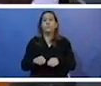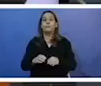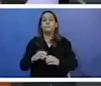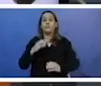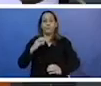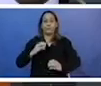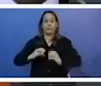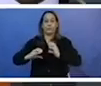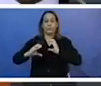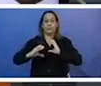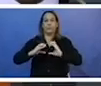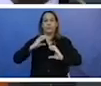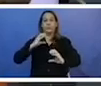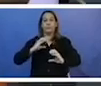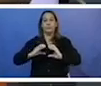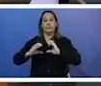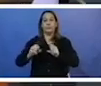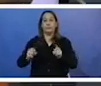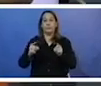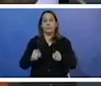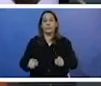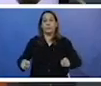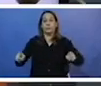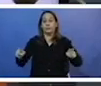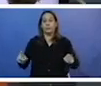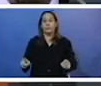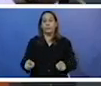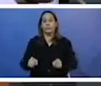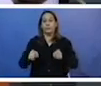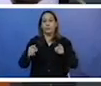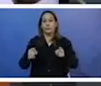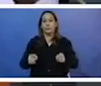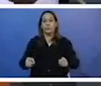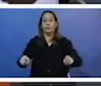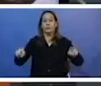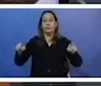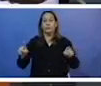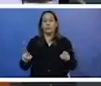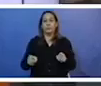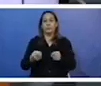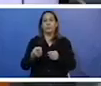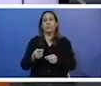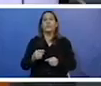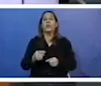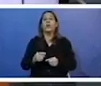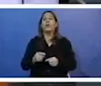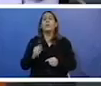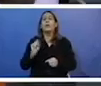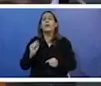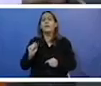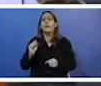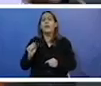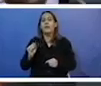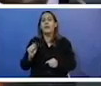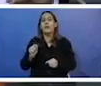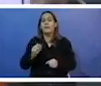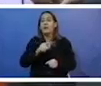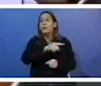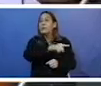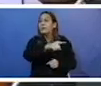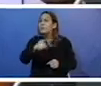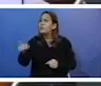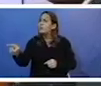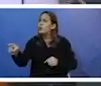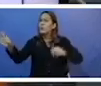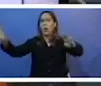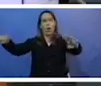cantam, eles musificam, acho que é essa a palavra, o cordel. Para quê? Para chamar a atenção das pessoas que estão passando